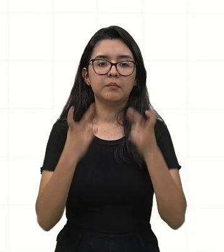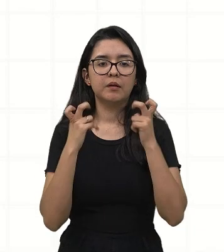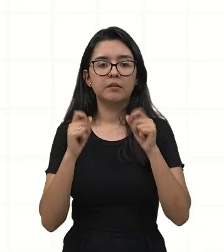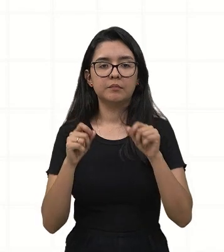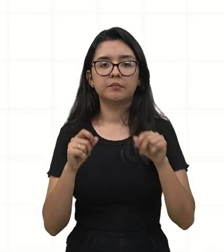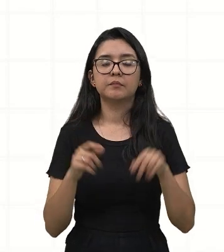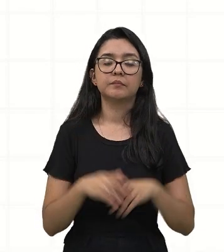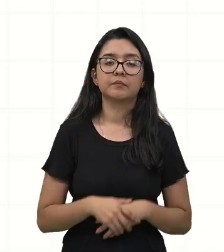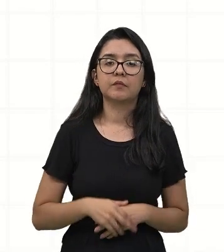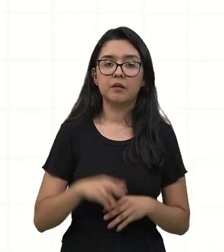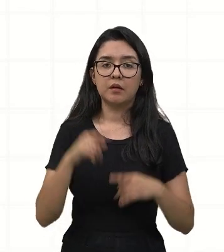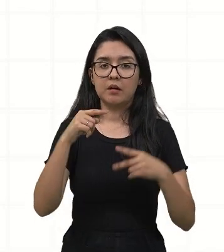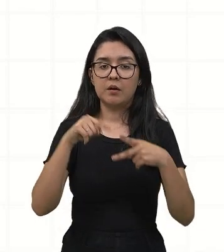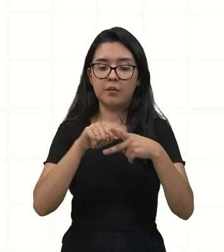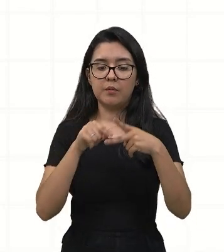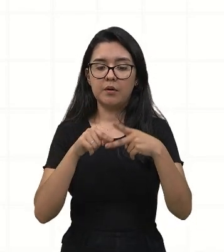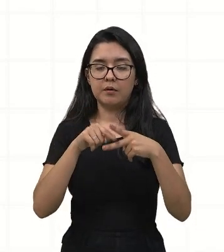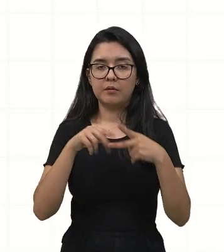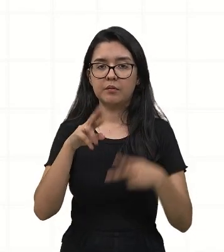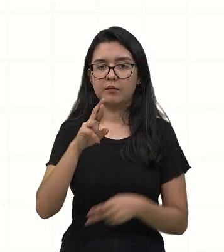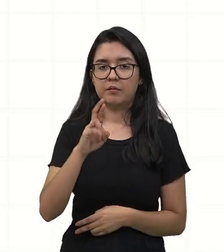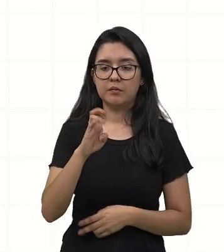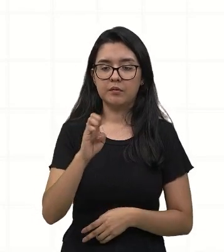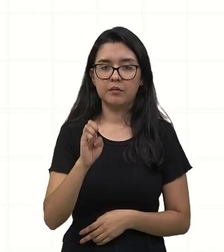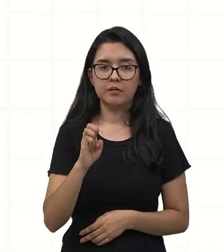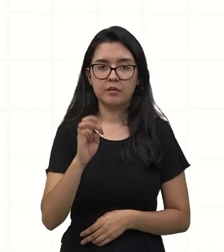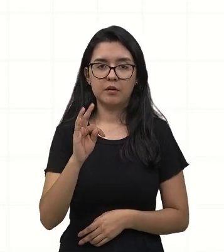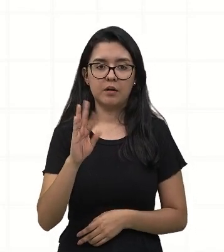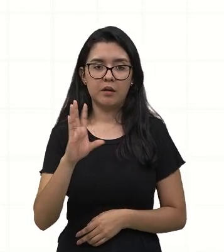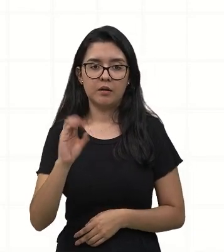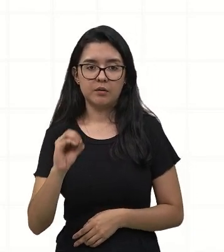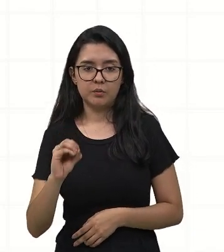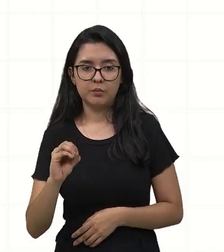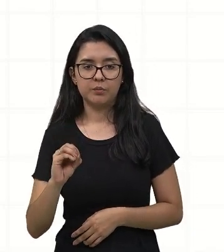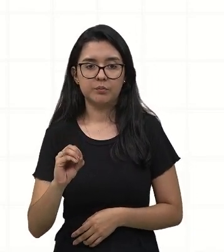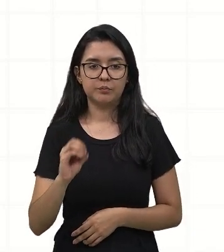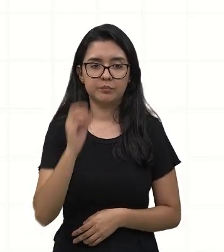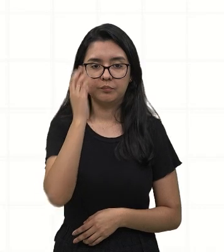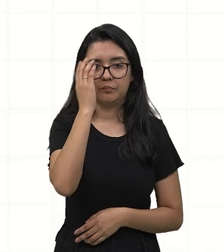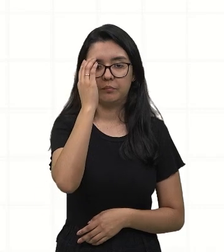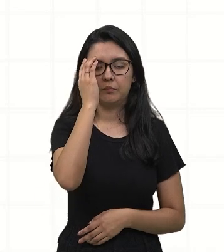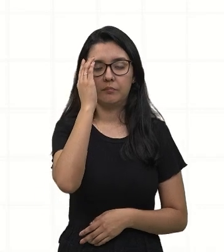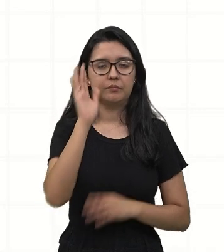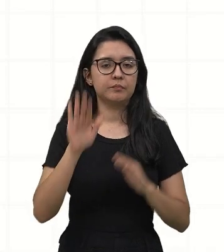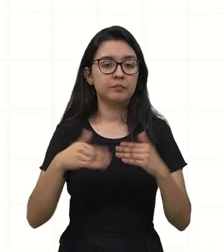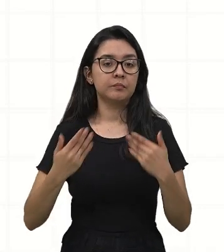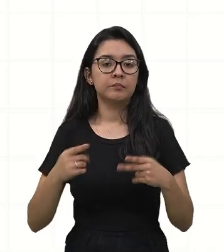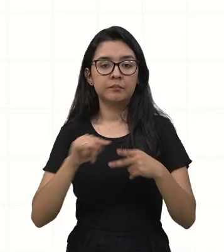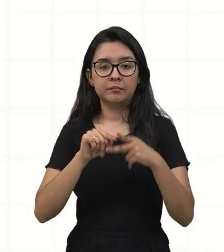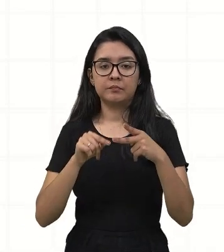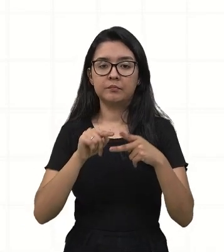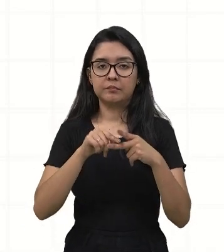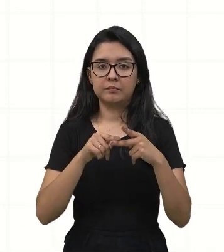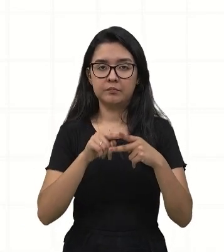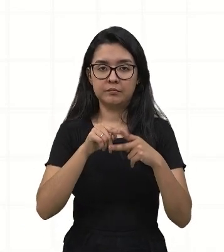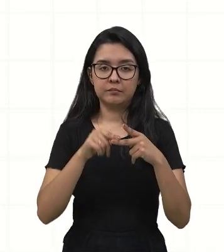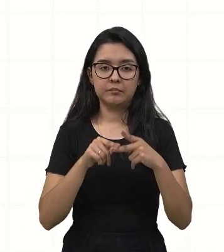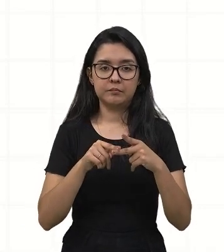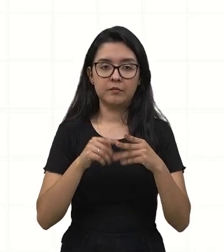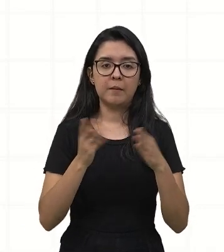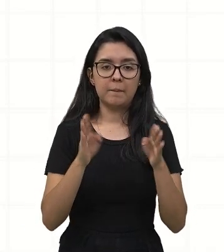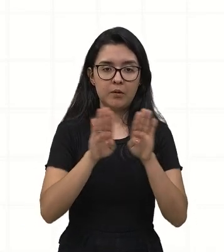ele é um ângulo que mede exatamente 90 graus, tá bom? Então, esse ângulo aqui, ele é um ângulo